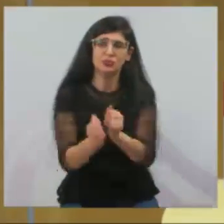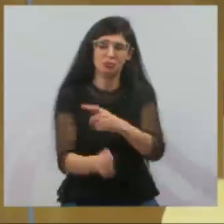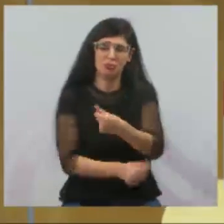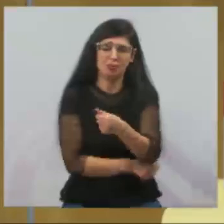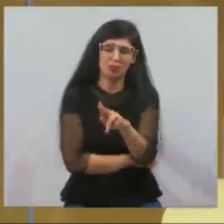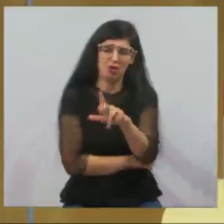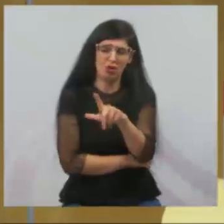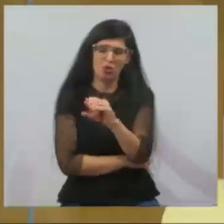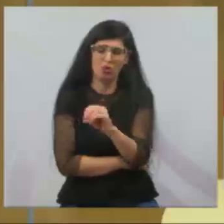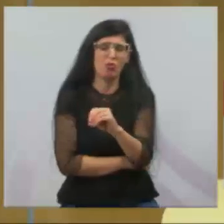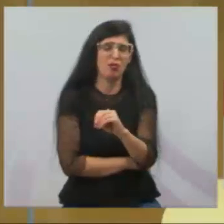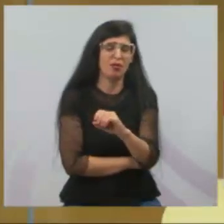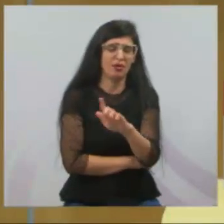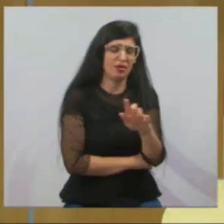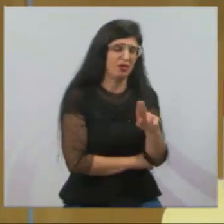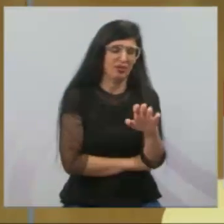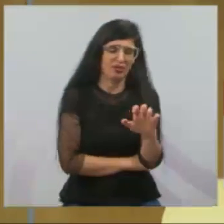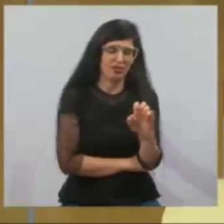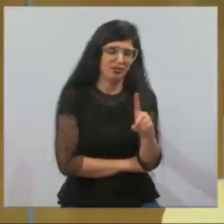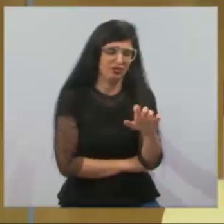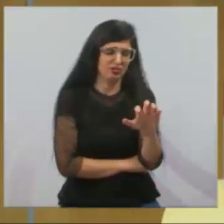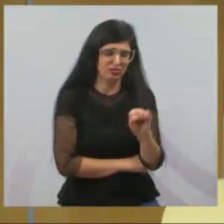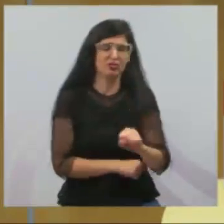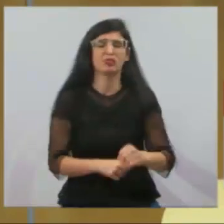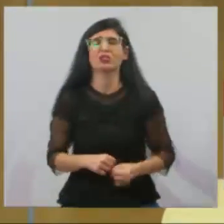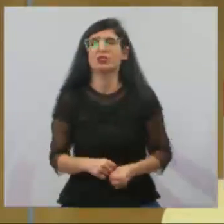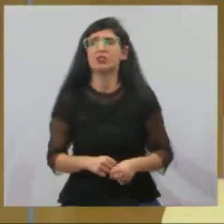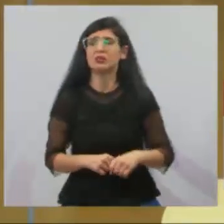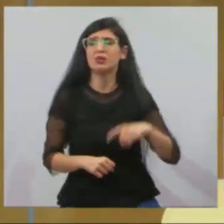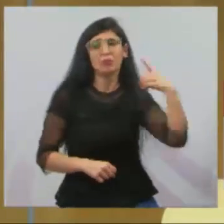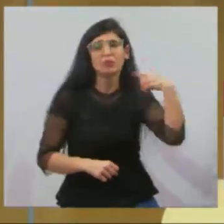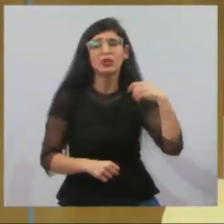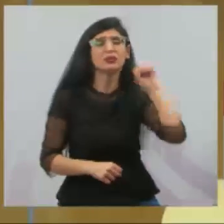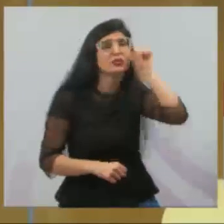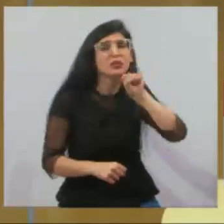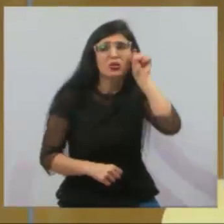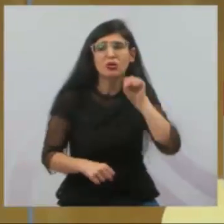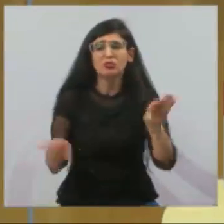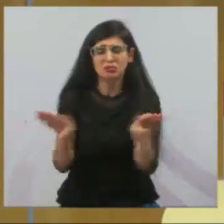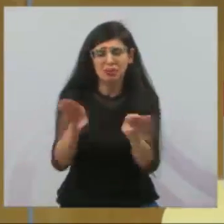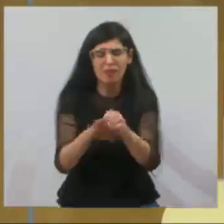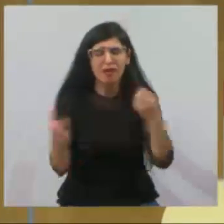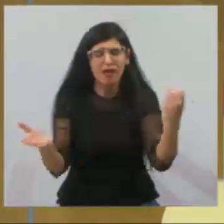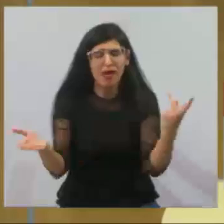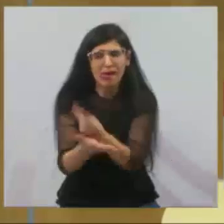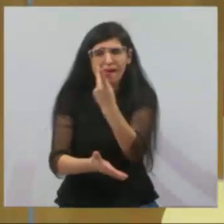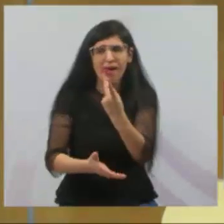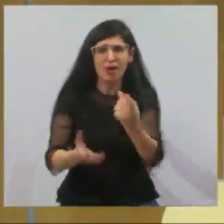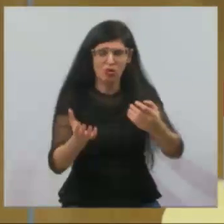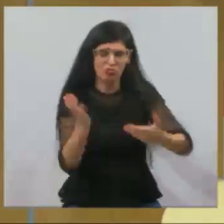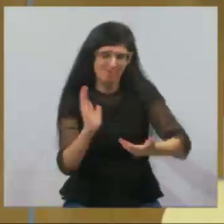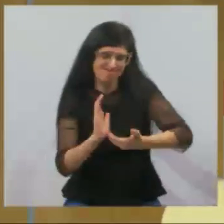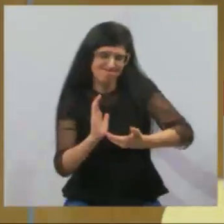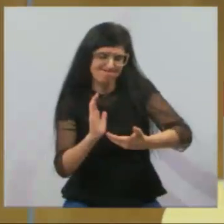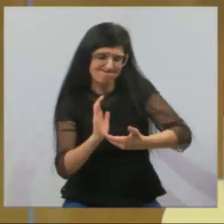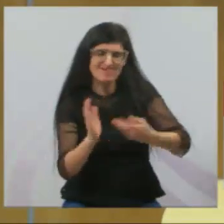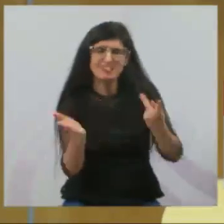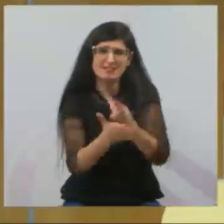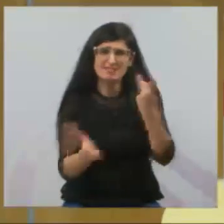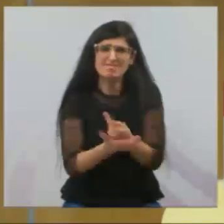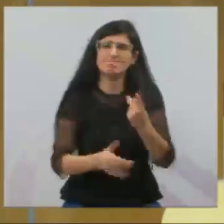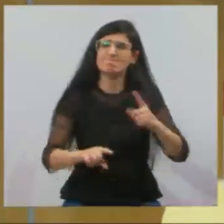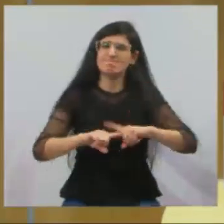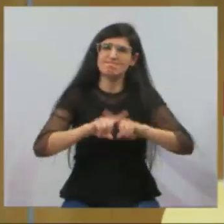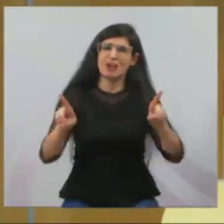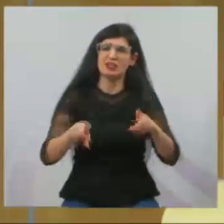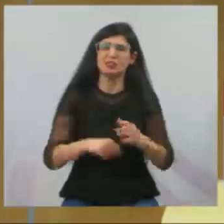uma covardia dos deputados e senadores que poderiam ter decidido isso lá no Congresso, mas empurraram essa decisão